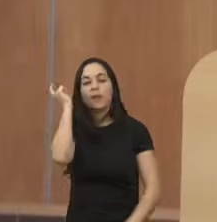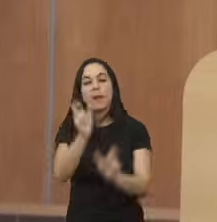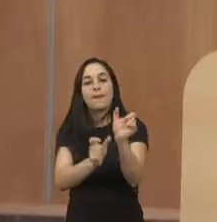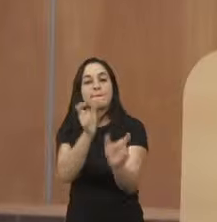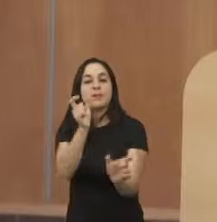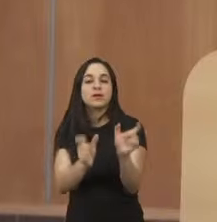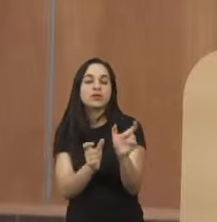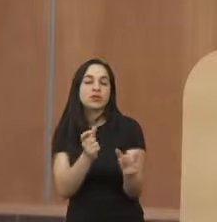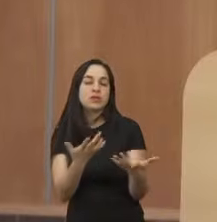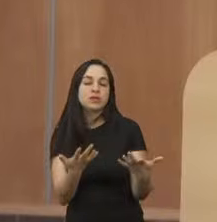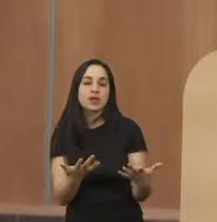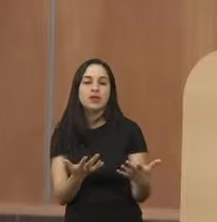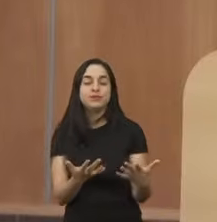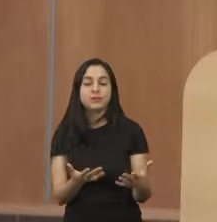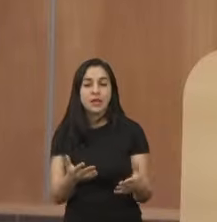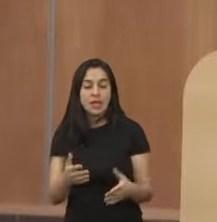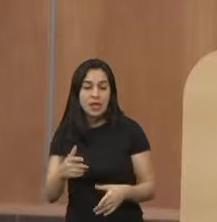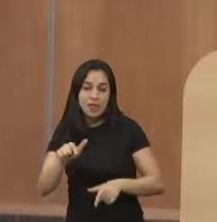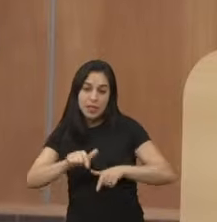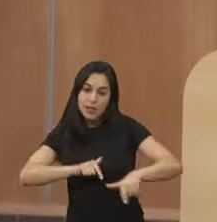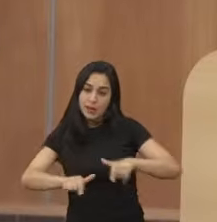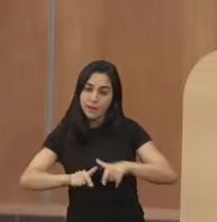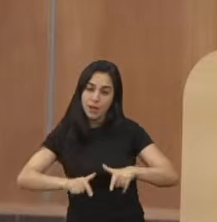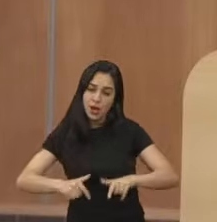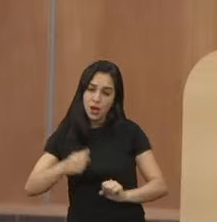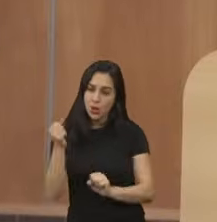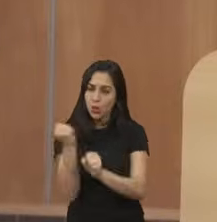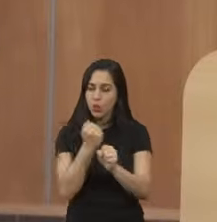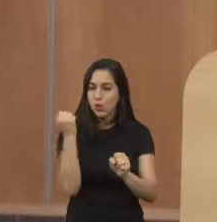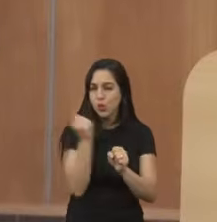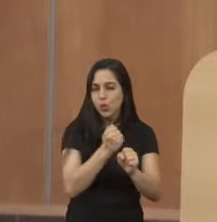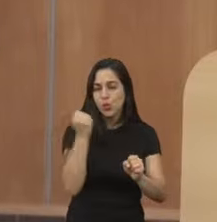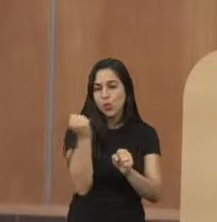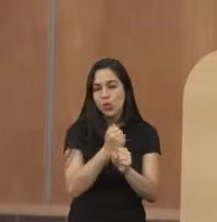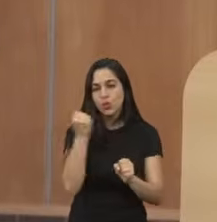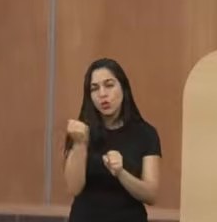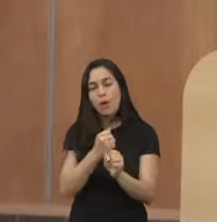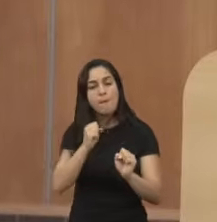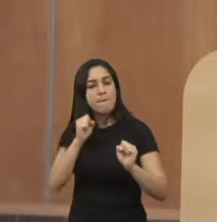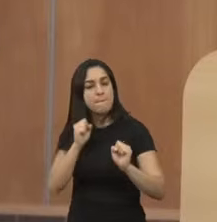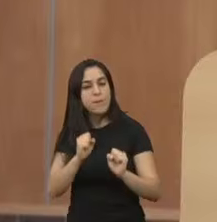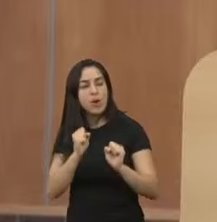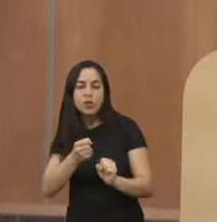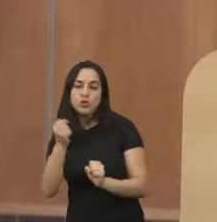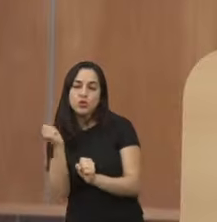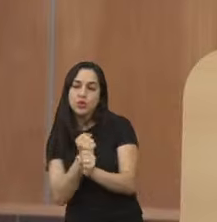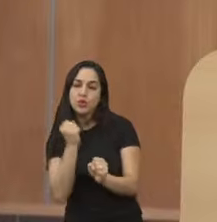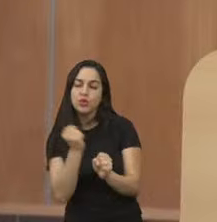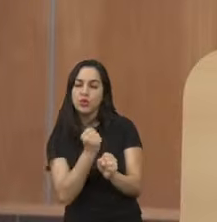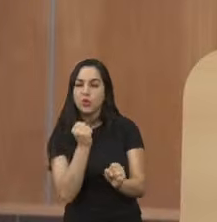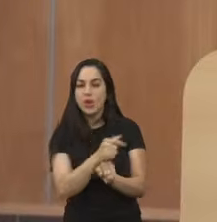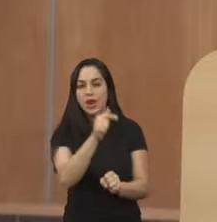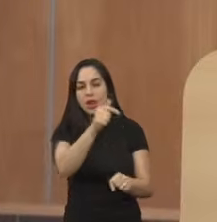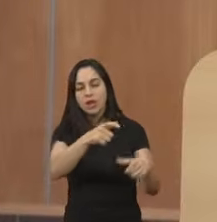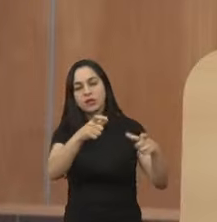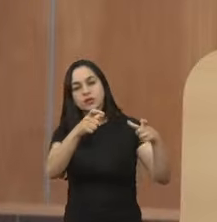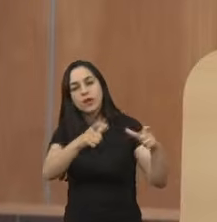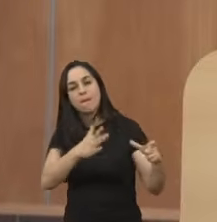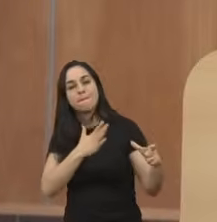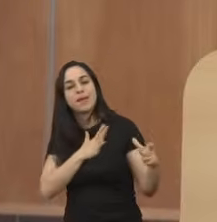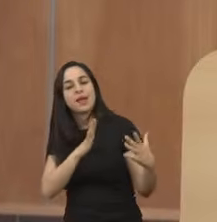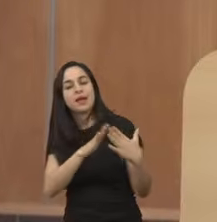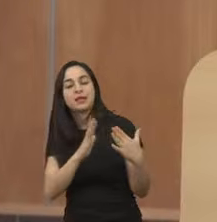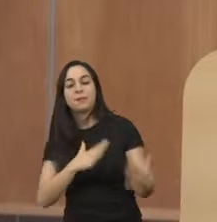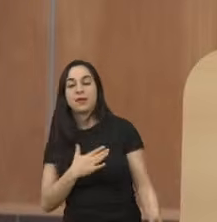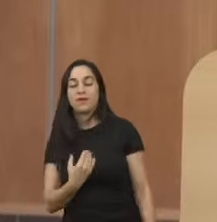os empreiteiros, que trabalham com construção, possam construir essas residências do Minha Casa Minha Vida, que